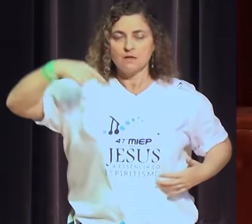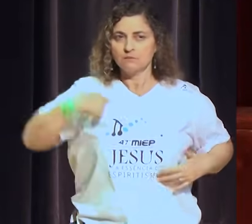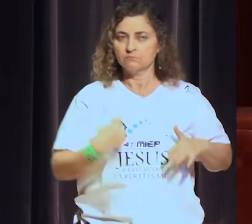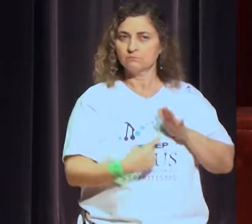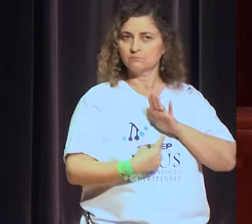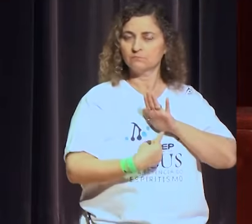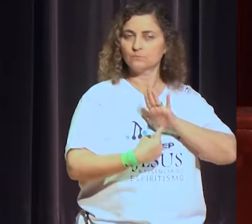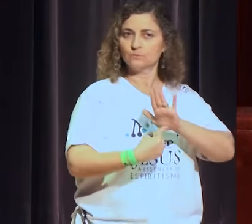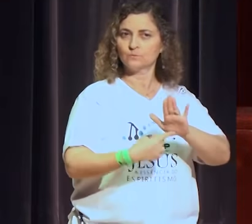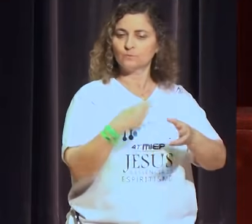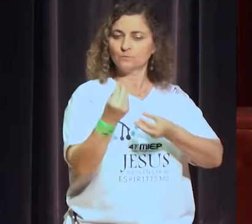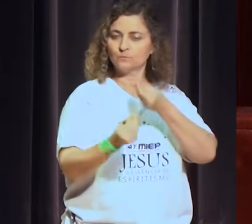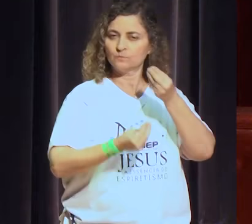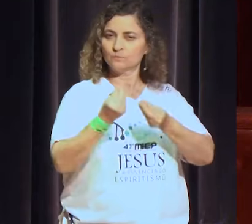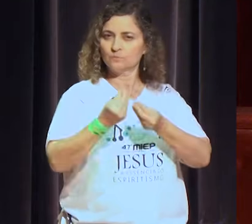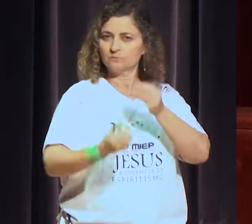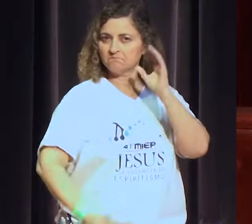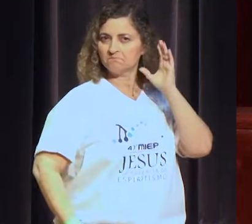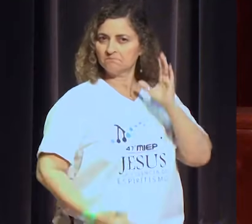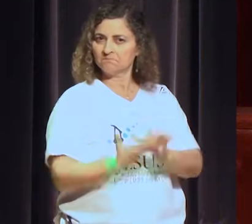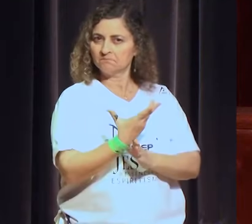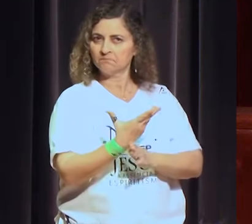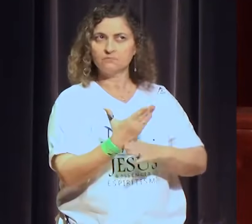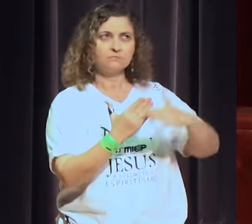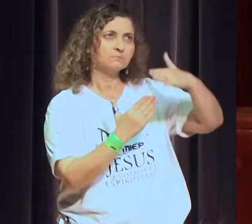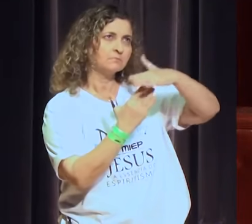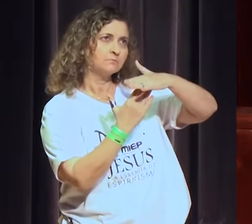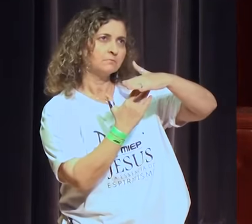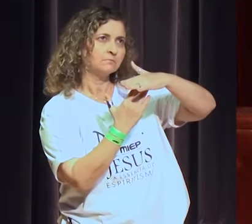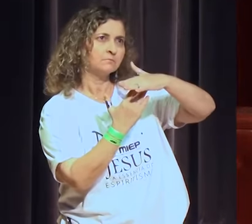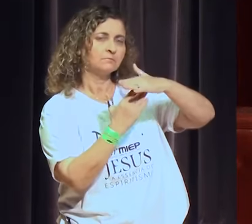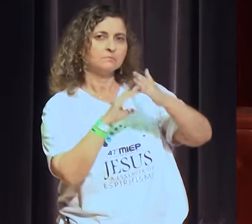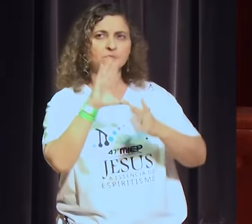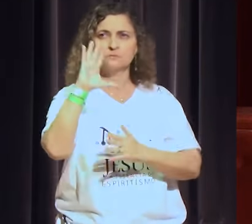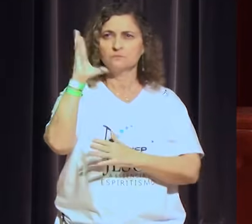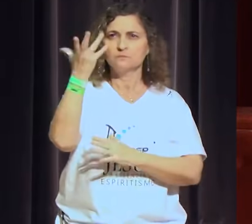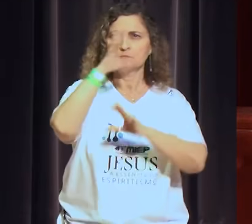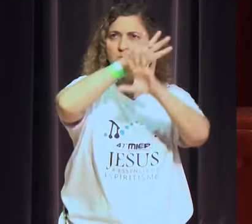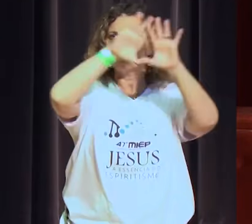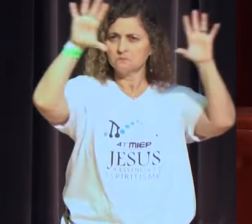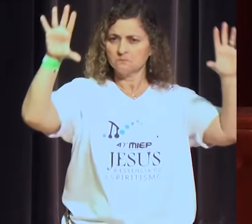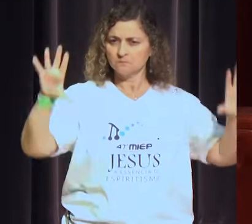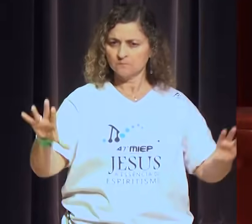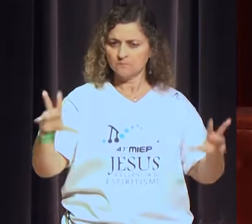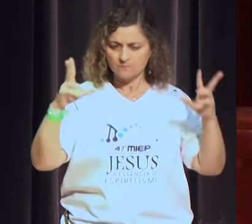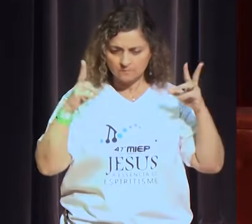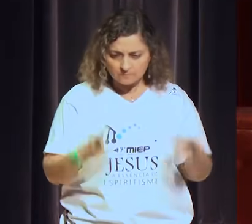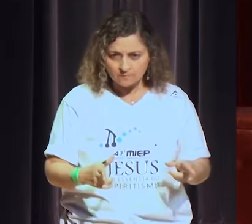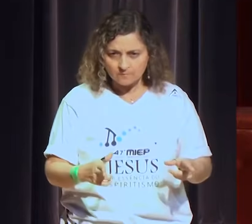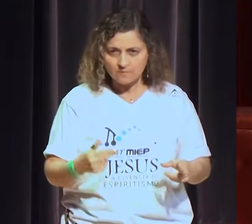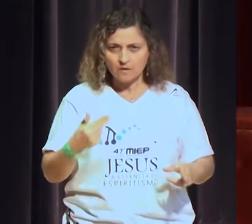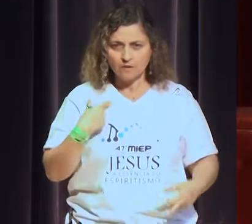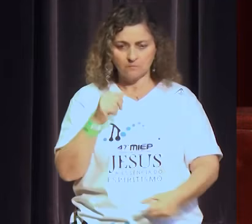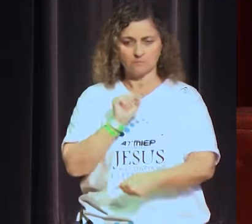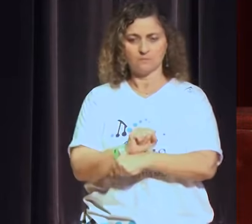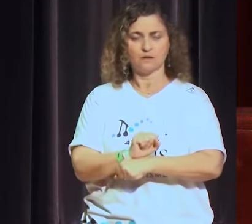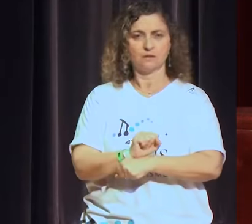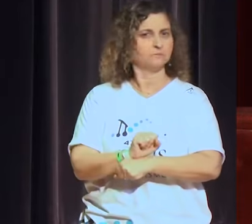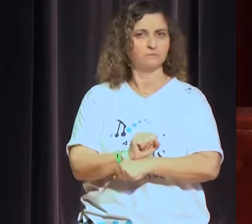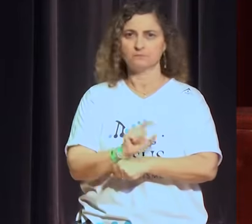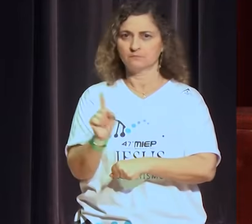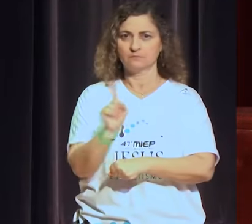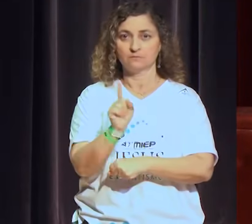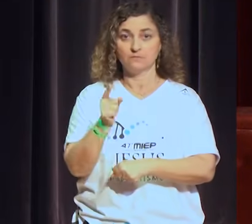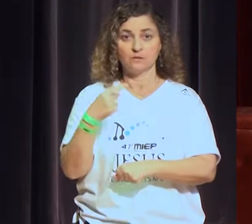Ele imaginou assim. O espaço-tempo não é uma coisa só? É. Então, eu estou aqui parado? Estou. Não. Eu